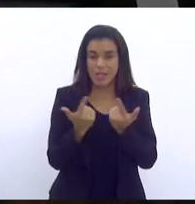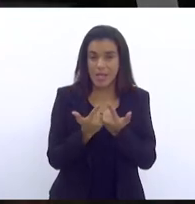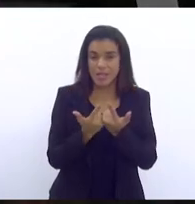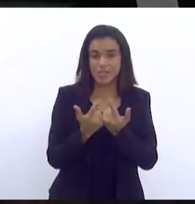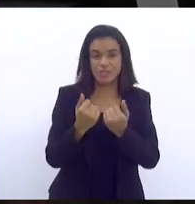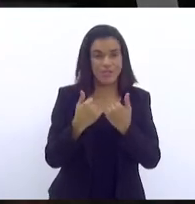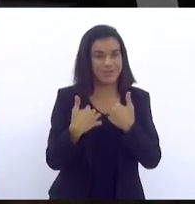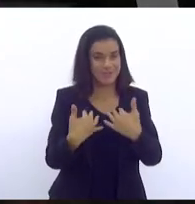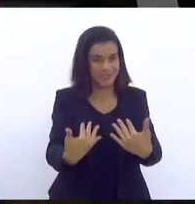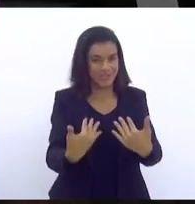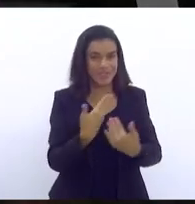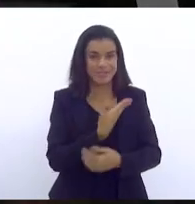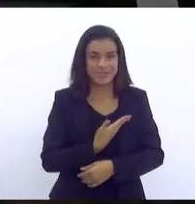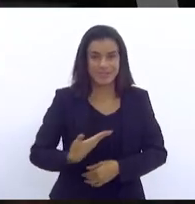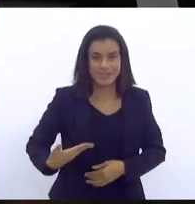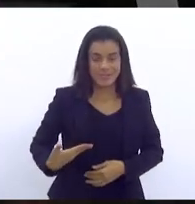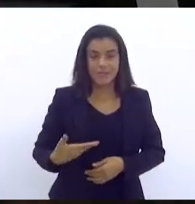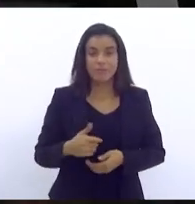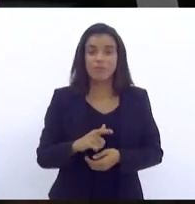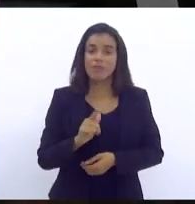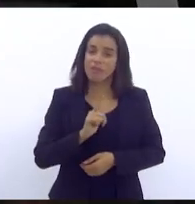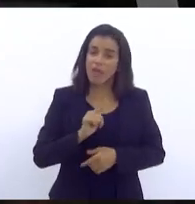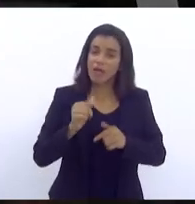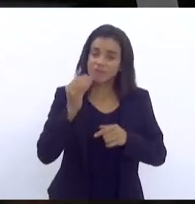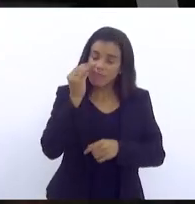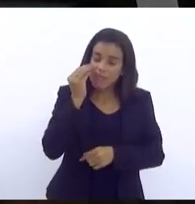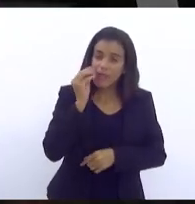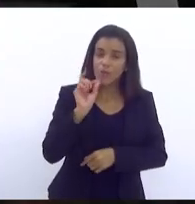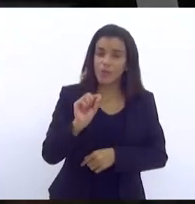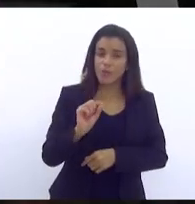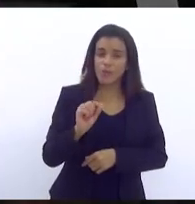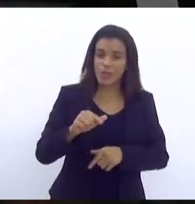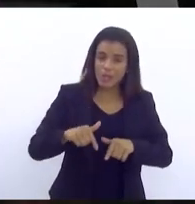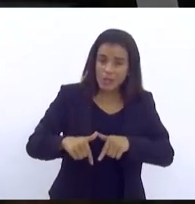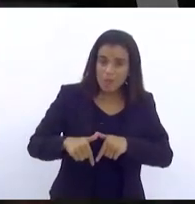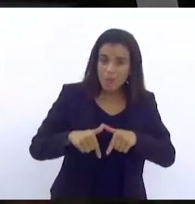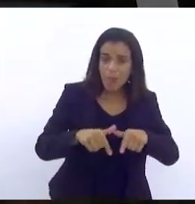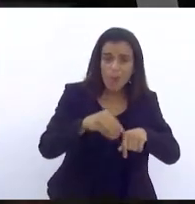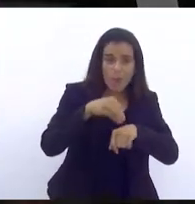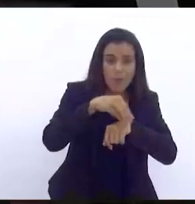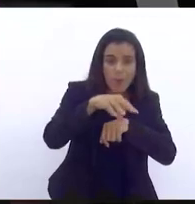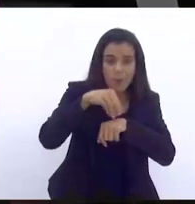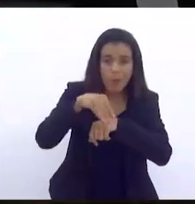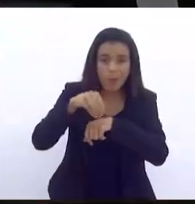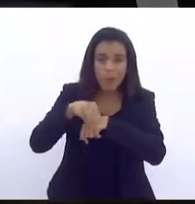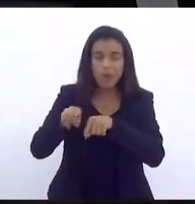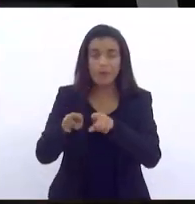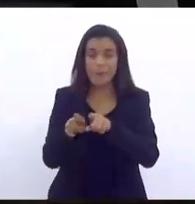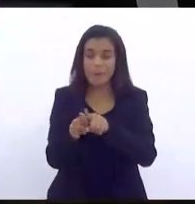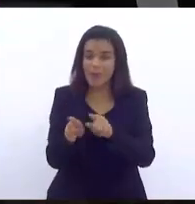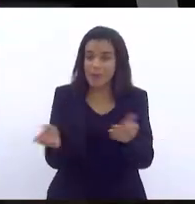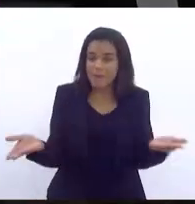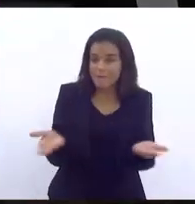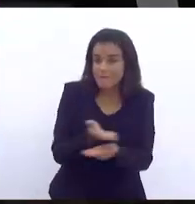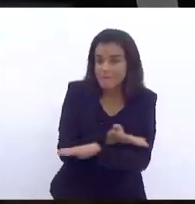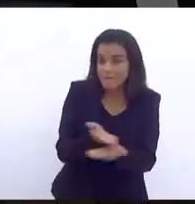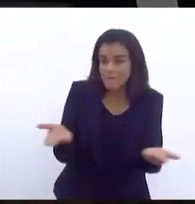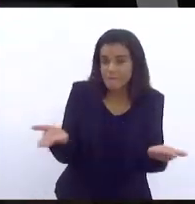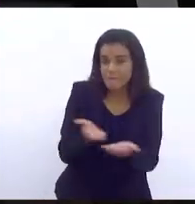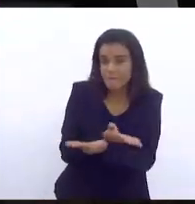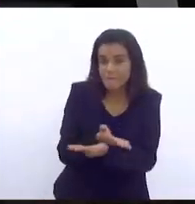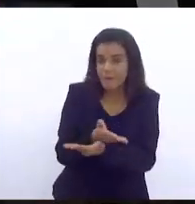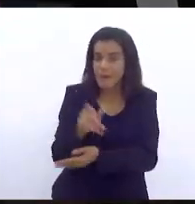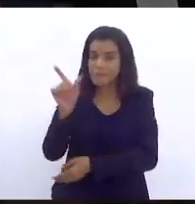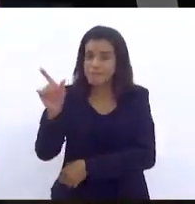pública tá também tentando fazer o seu papel né levantando informações articulando eh atores